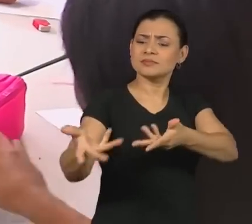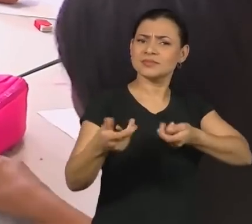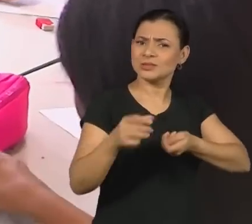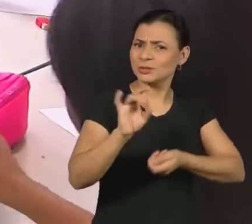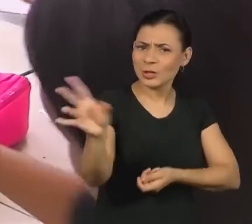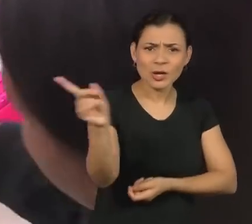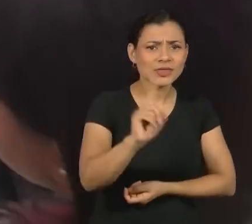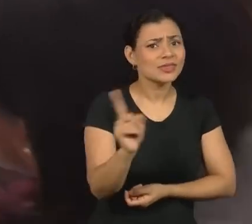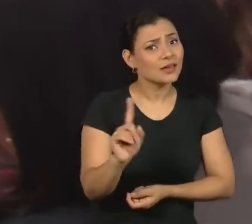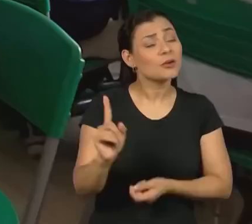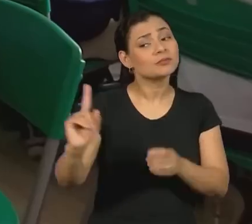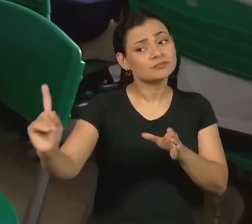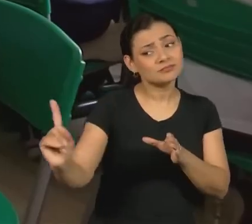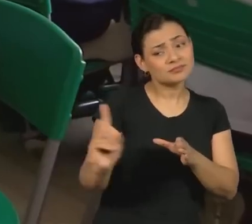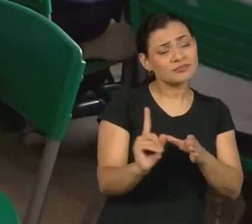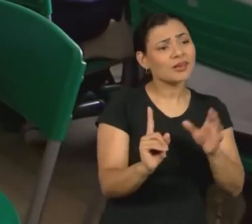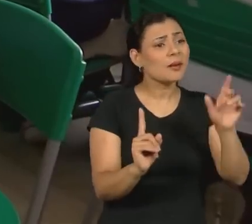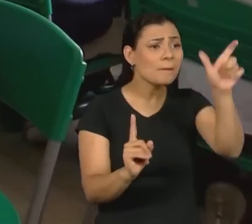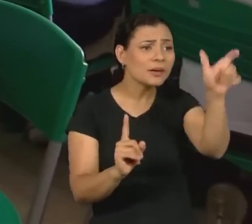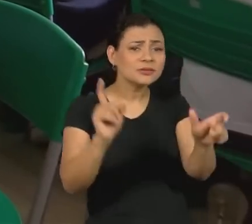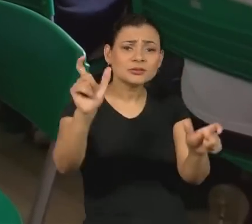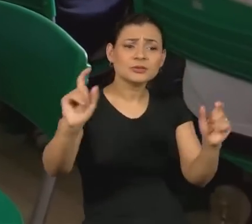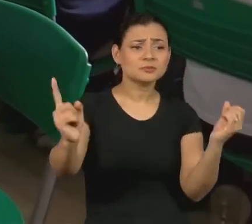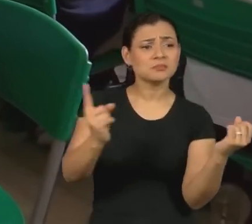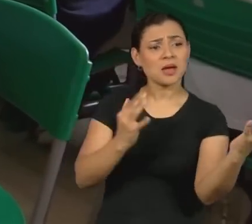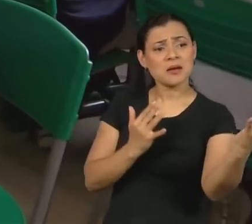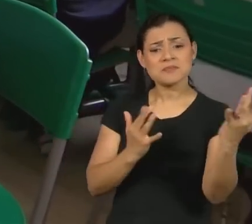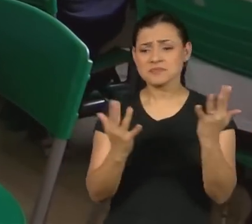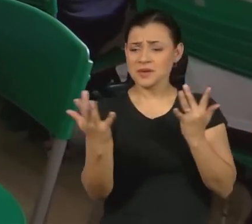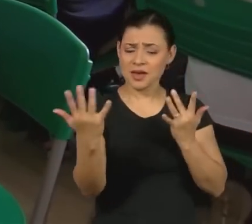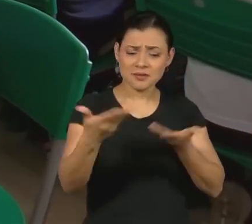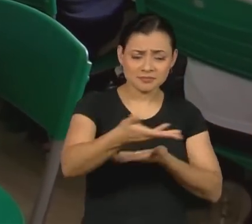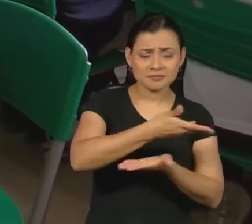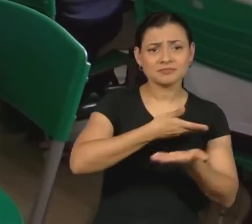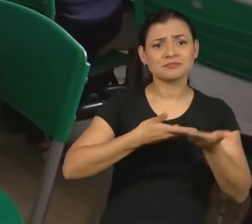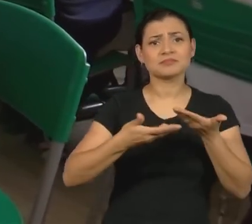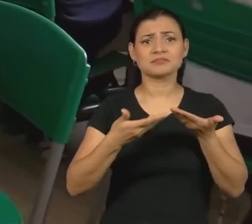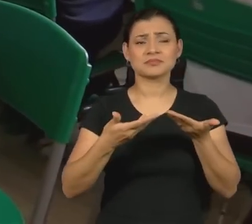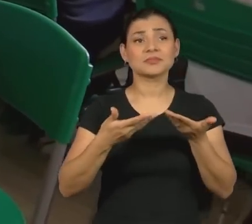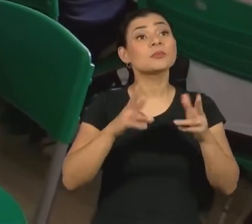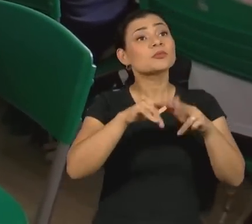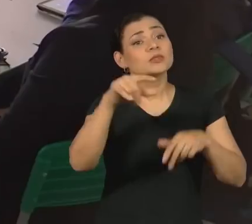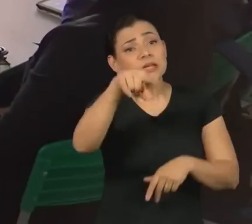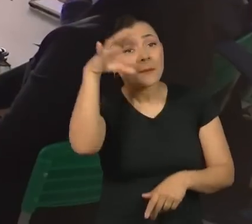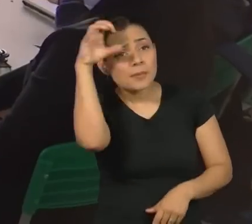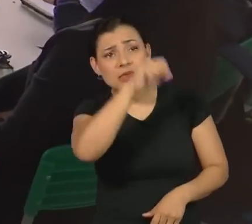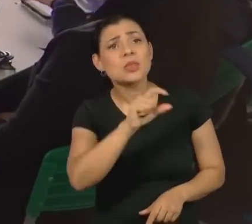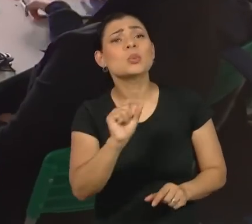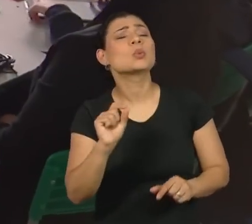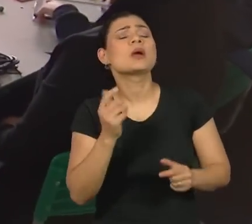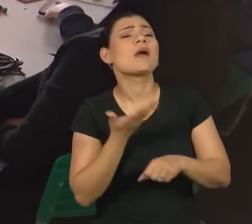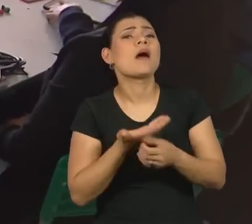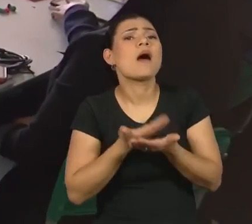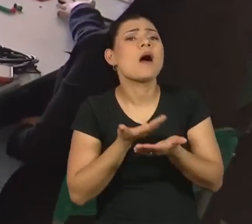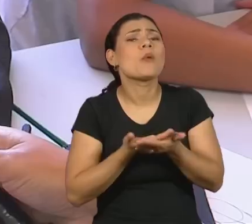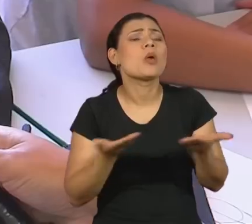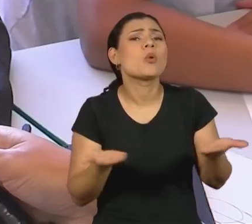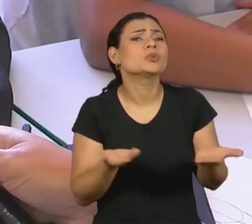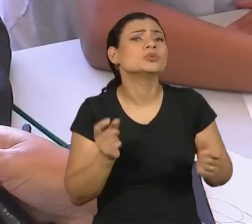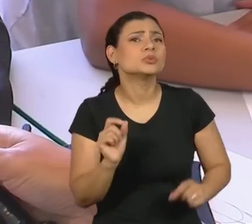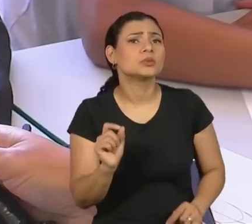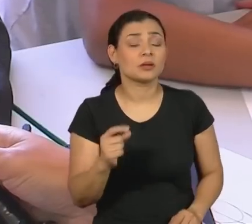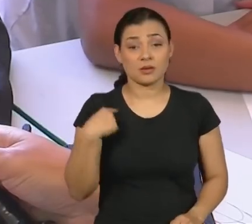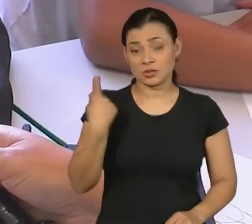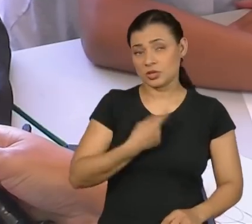abrir espaço para que todos existam por inteiro. O que você aprendeu aqui nessa aula de hoje? Acho que a gente sempre tem que